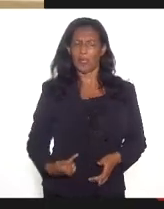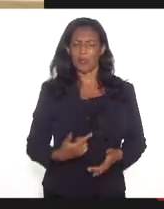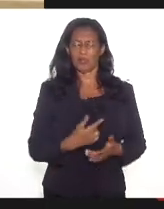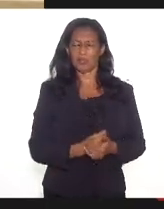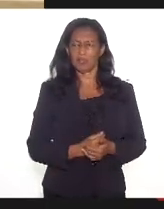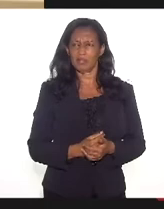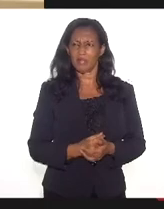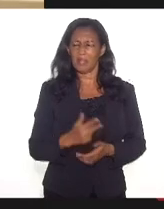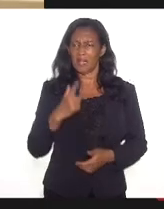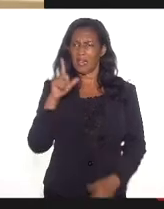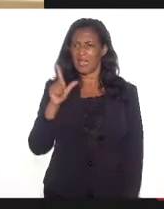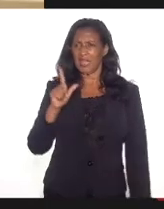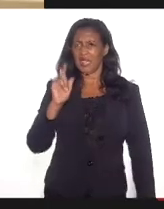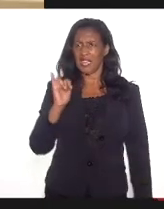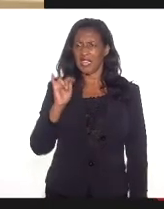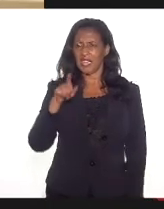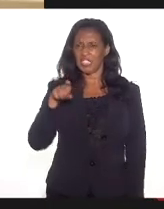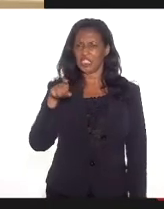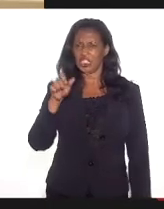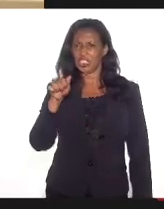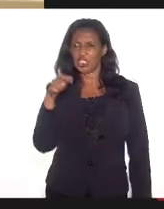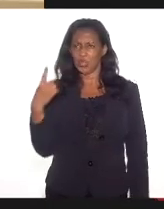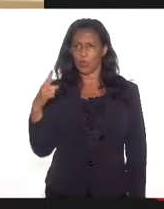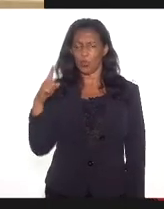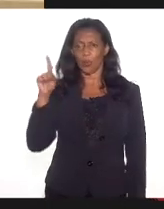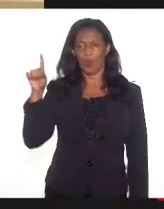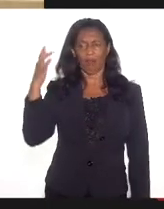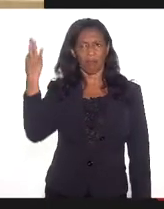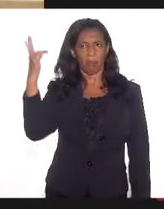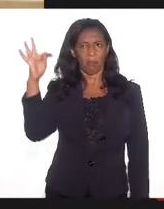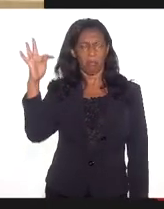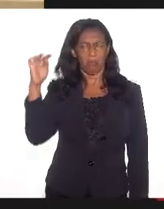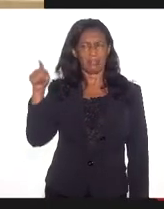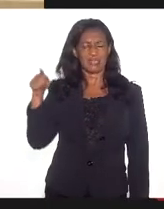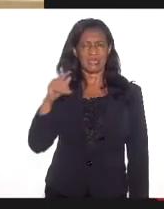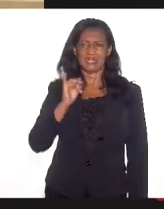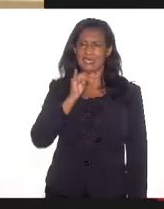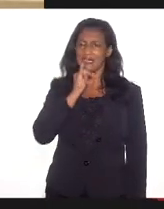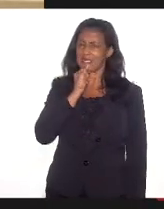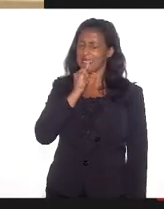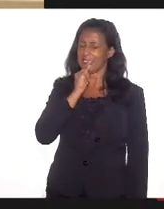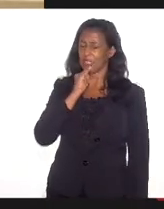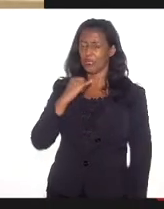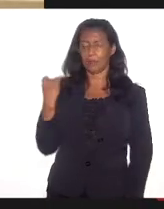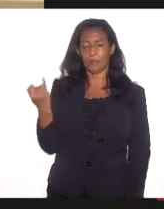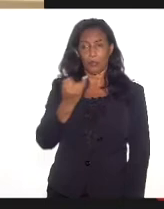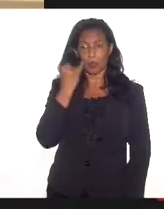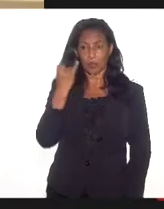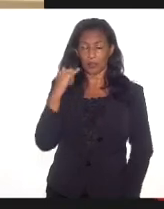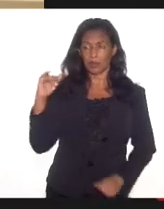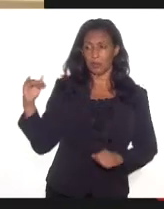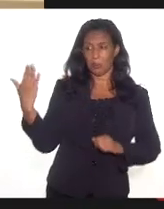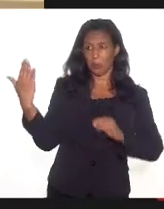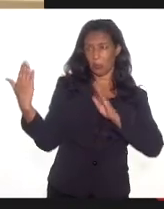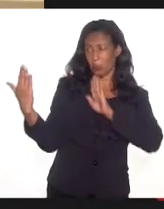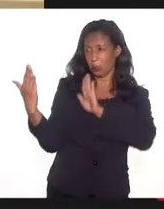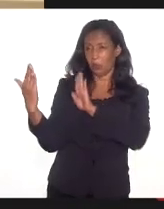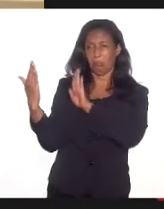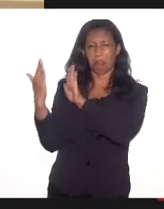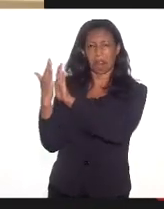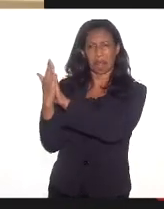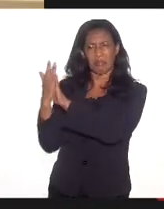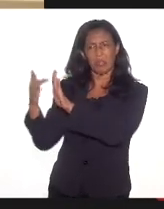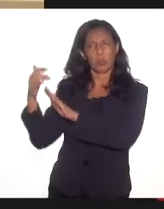lixão de Teresópolis então é fundamental que a gente possa encarar as pessoas com a sua dignidade